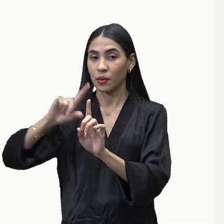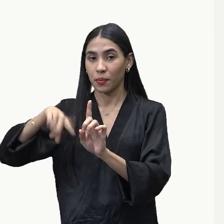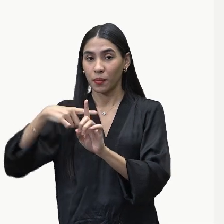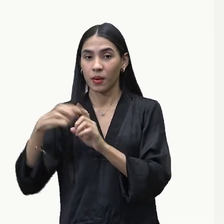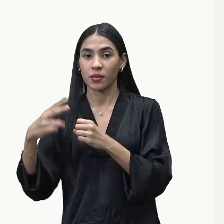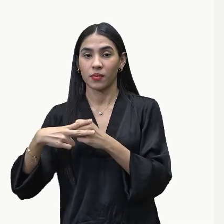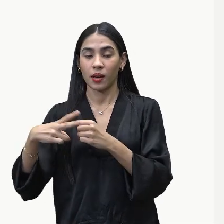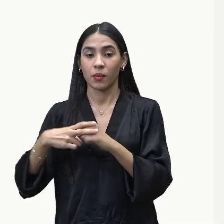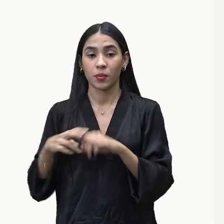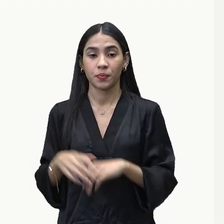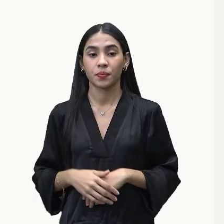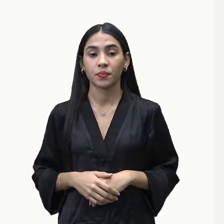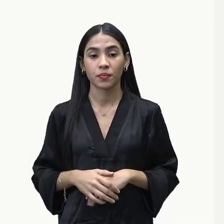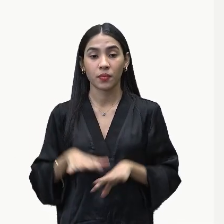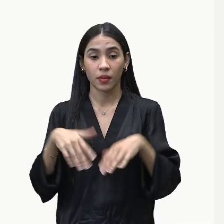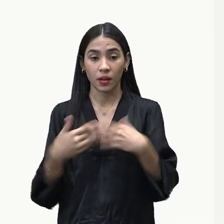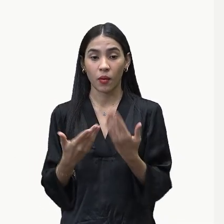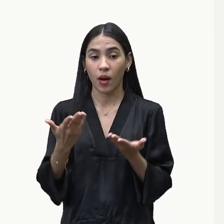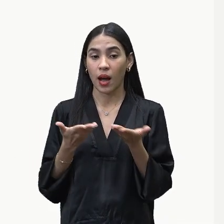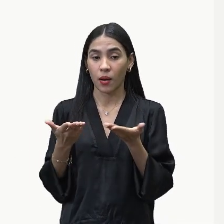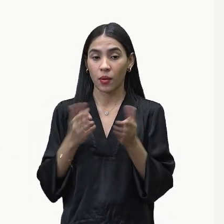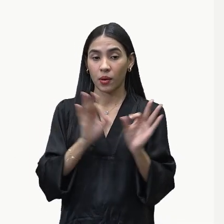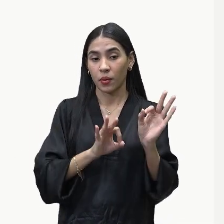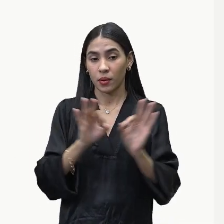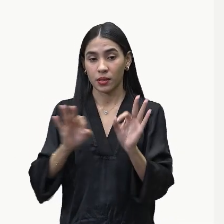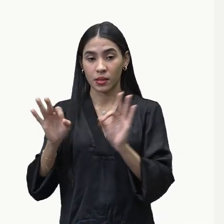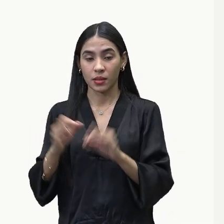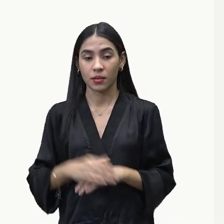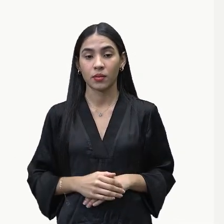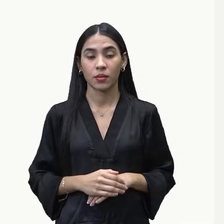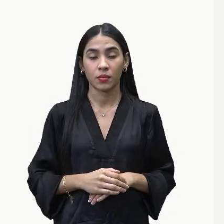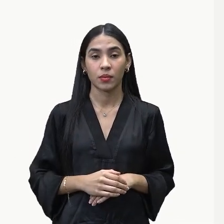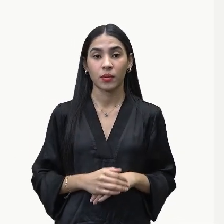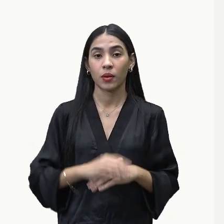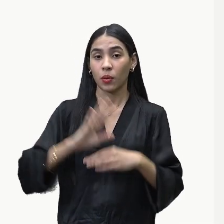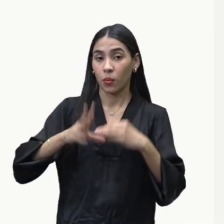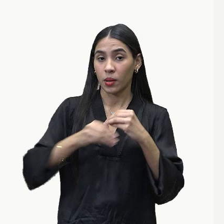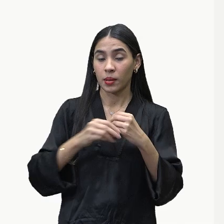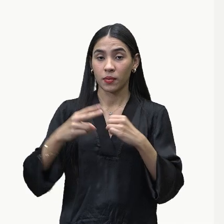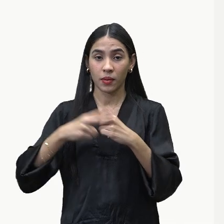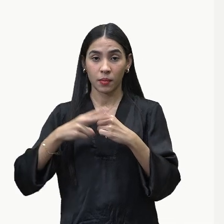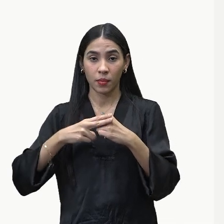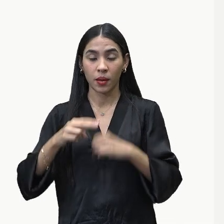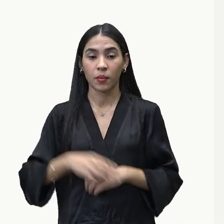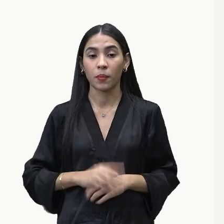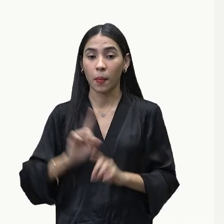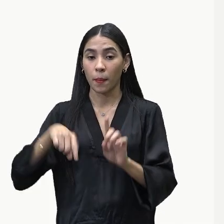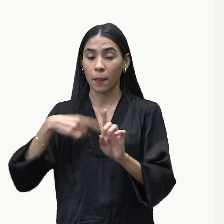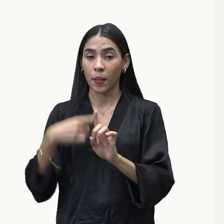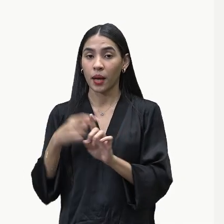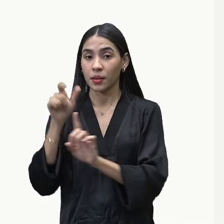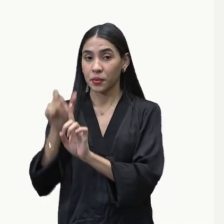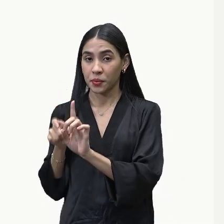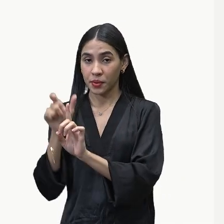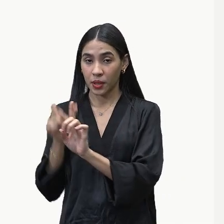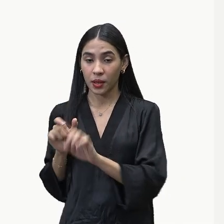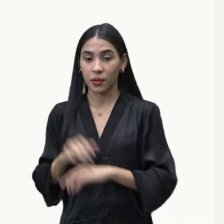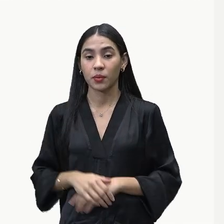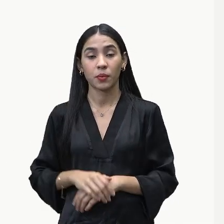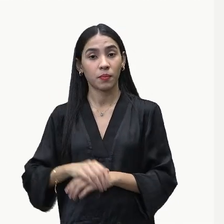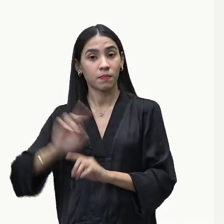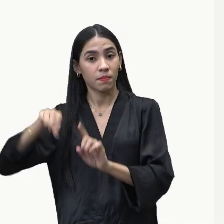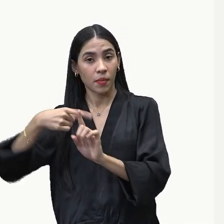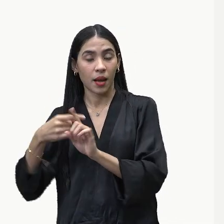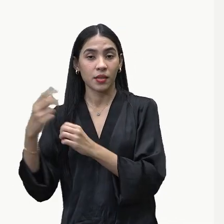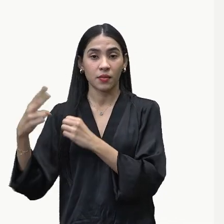verbo. Então, colocando aqui para vocês, olha só, o complemento verbal, o sujeito e o